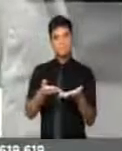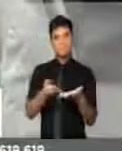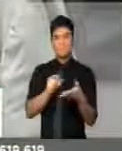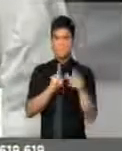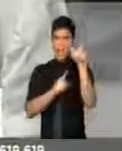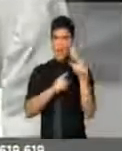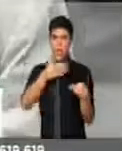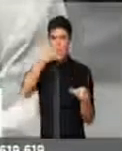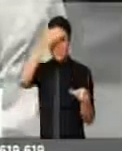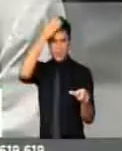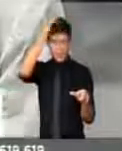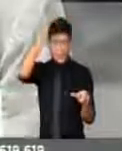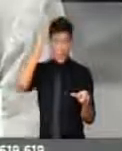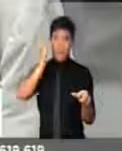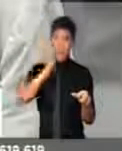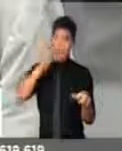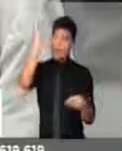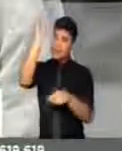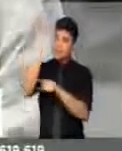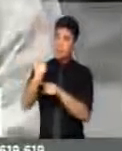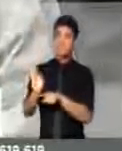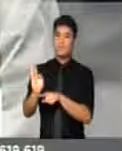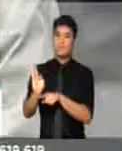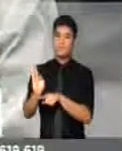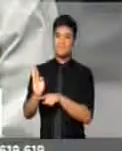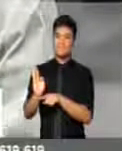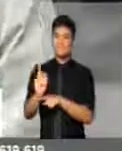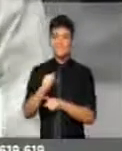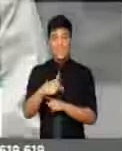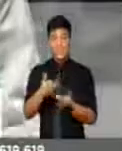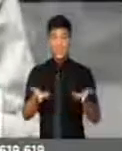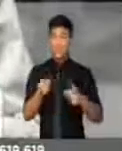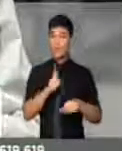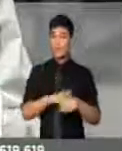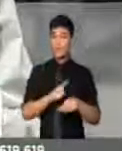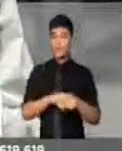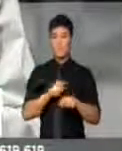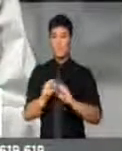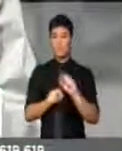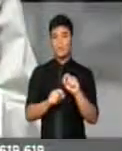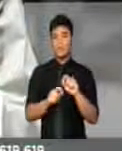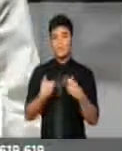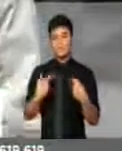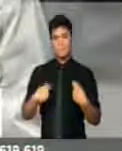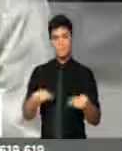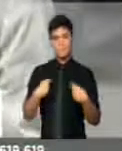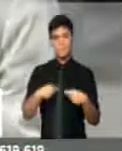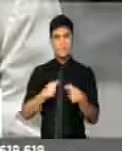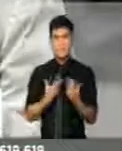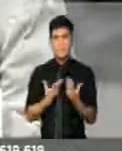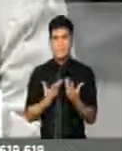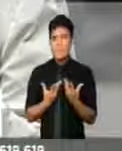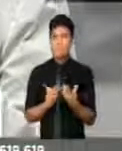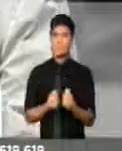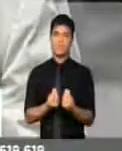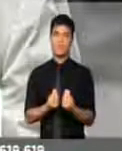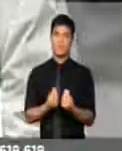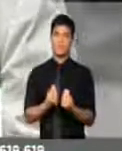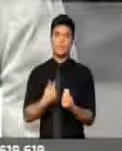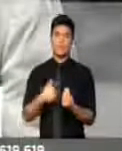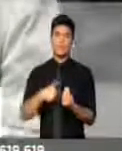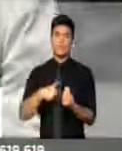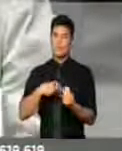com Michel Temer, mas conversar com o Brasil. Esse momento é o momento aonde nós vamos precisar muito de um